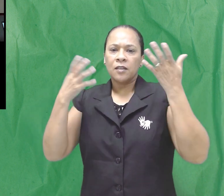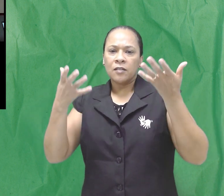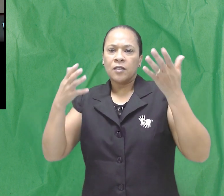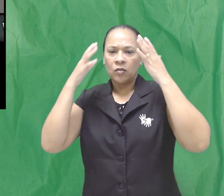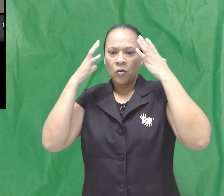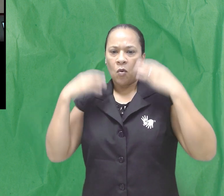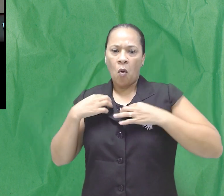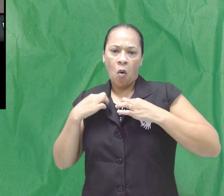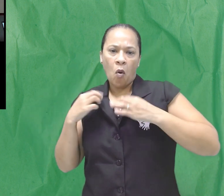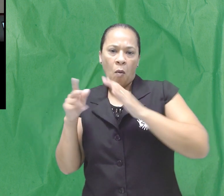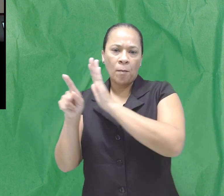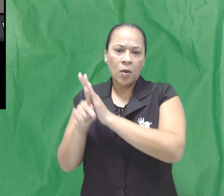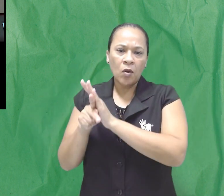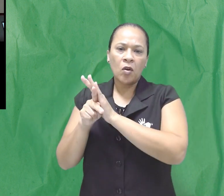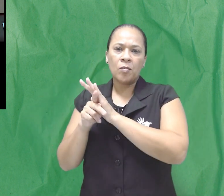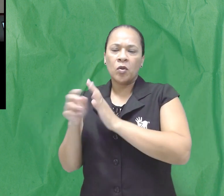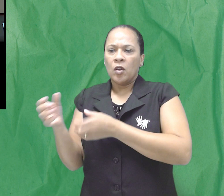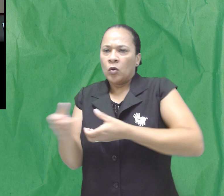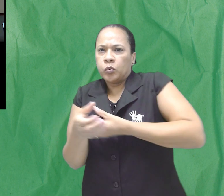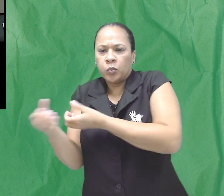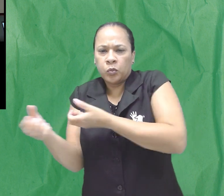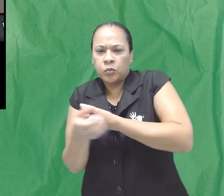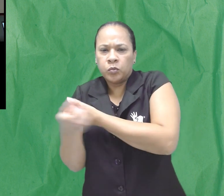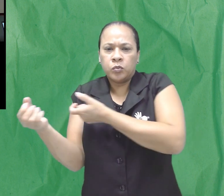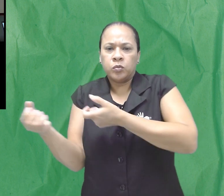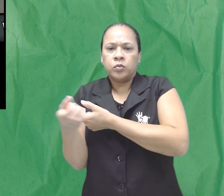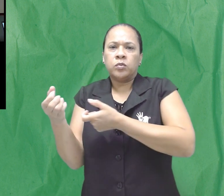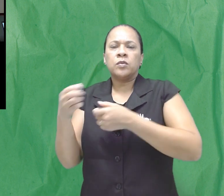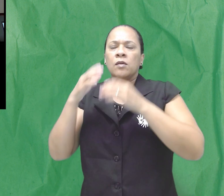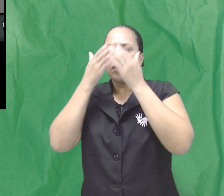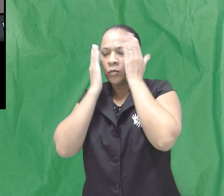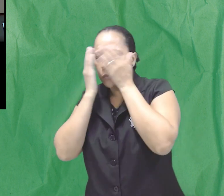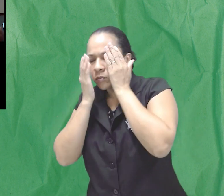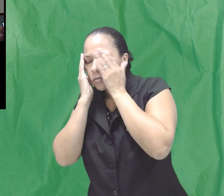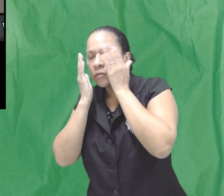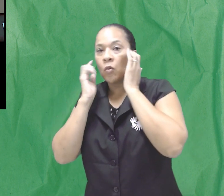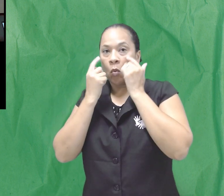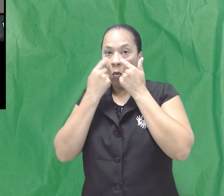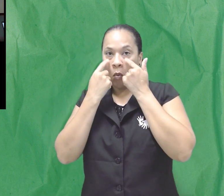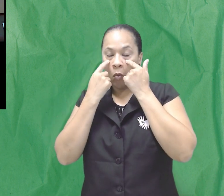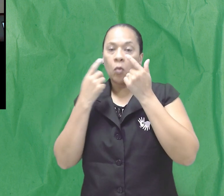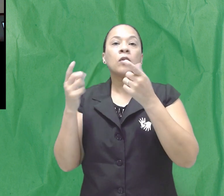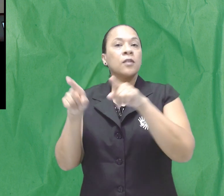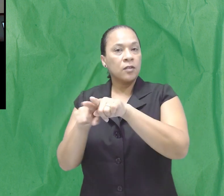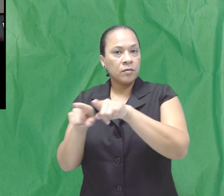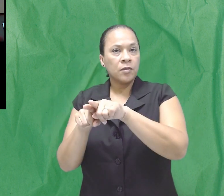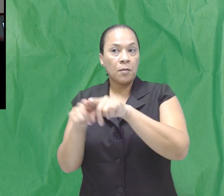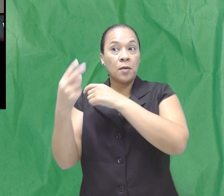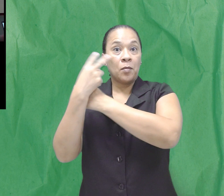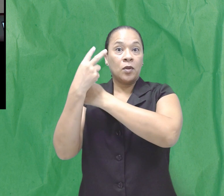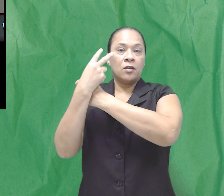de segurança que devem estar presentes em um laboratório de química. Bom, já que falamos, né, acabamos de